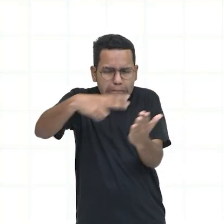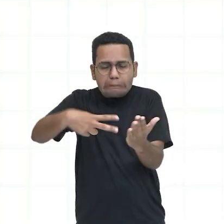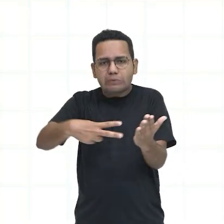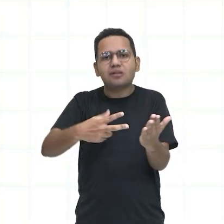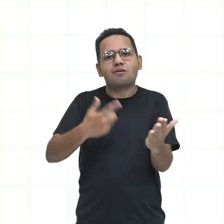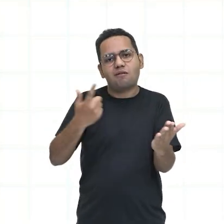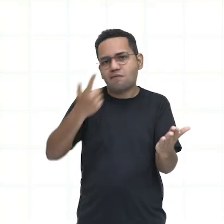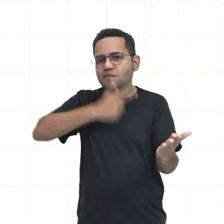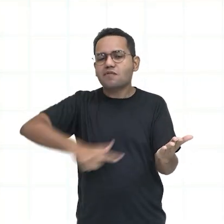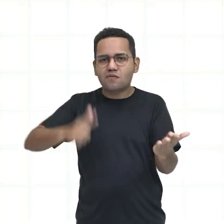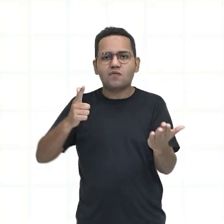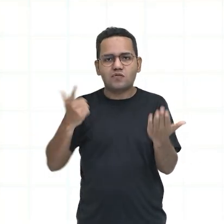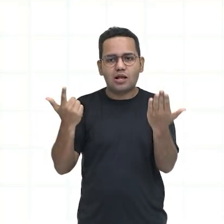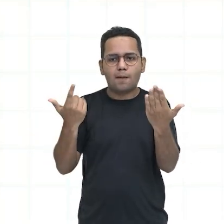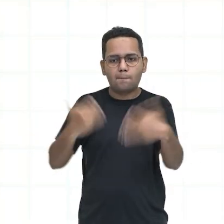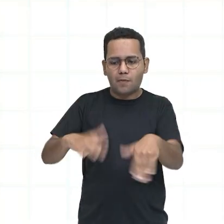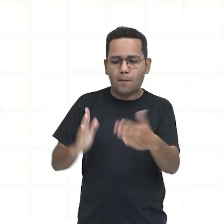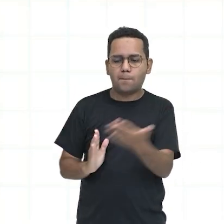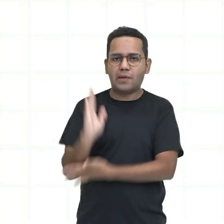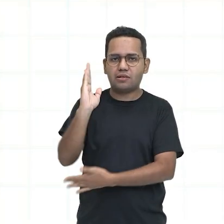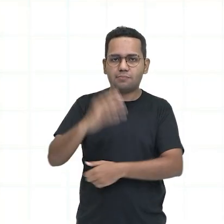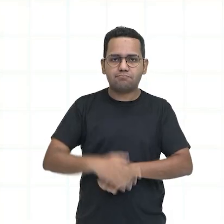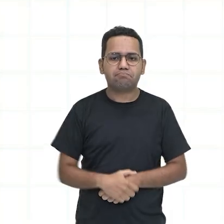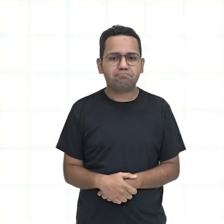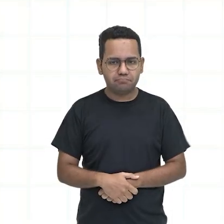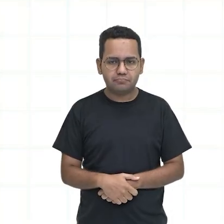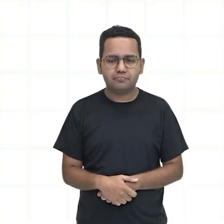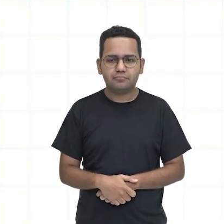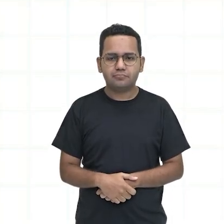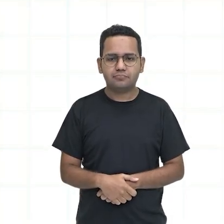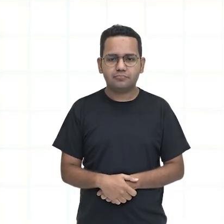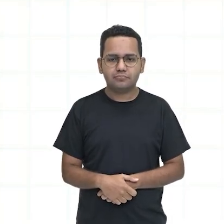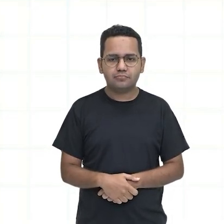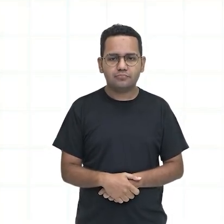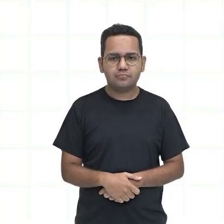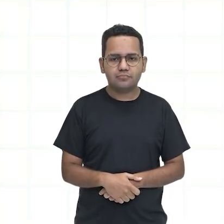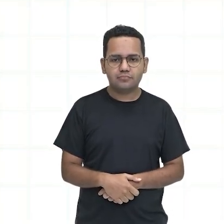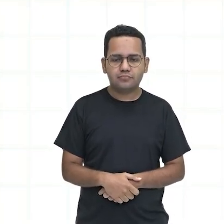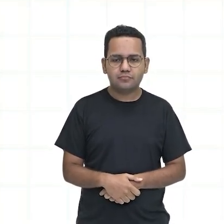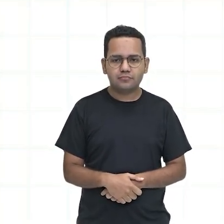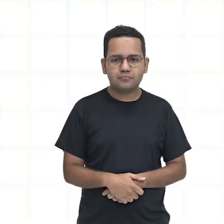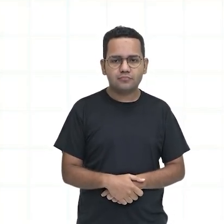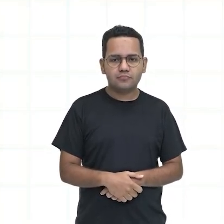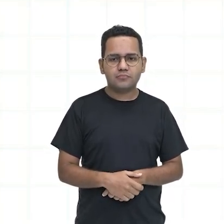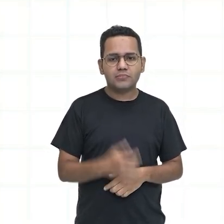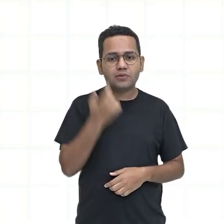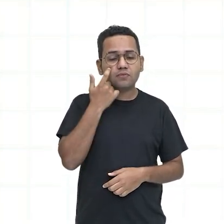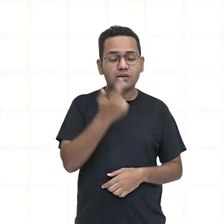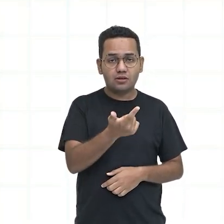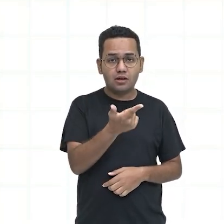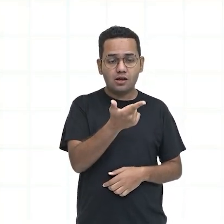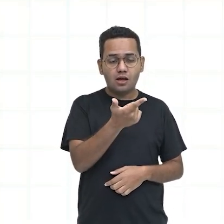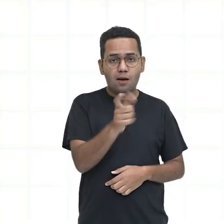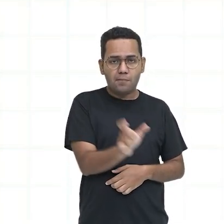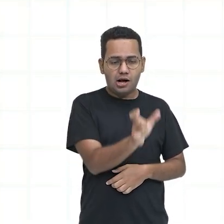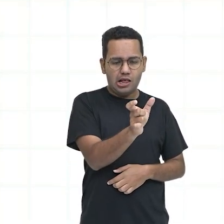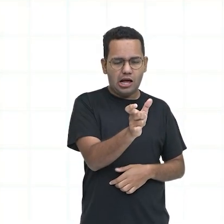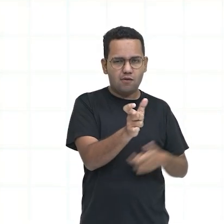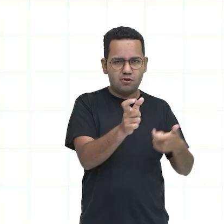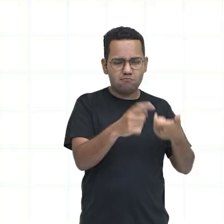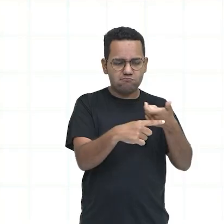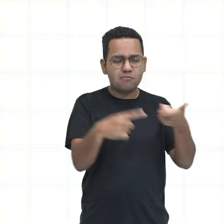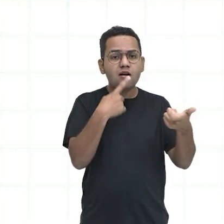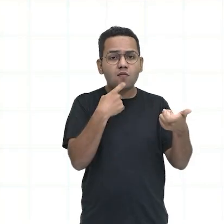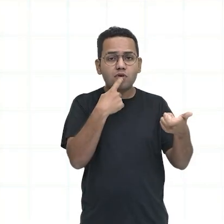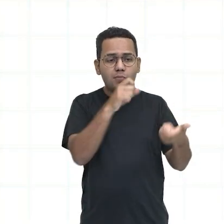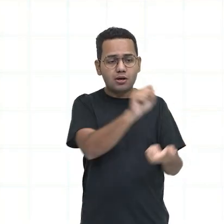velha conhecida nossa, if. Essa aqui está no presente, né? E aqui no futuro. Isso aqui é uma condicional do tipo